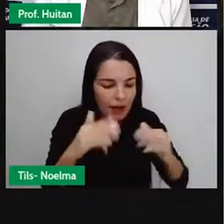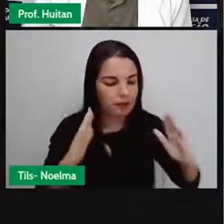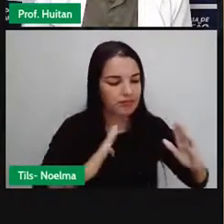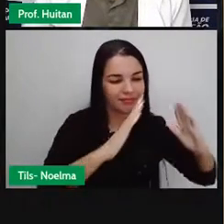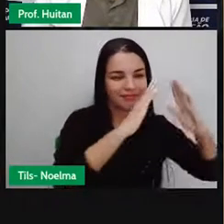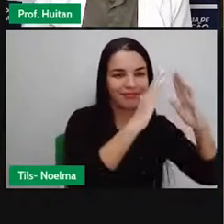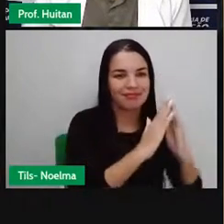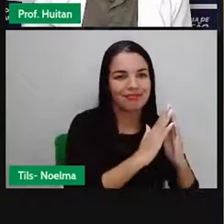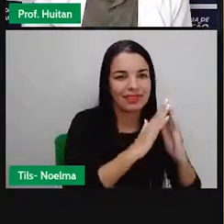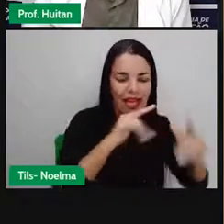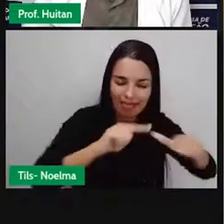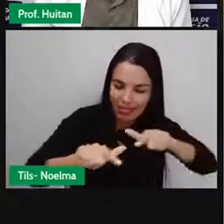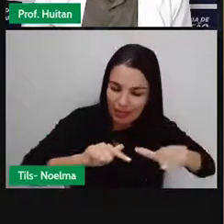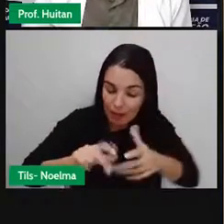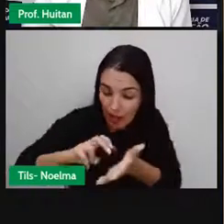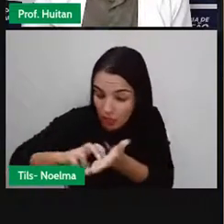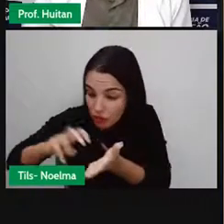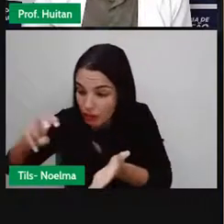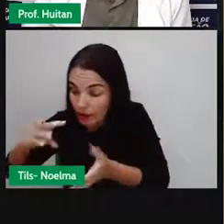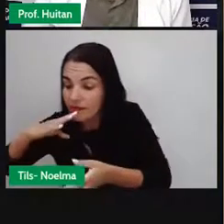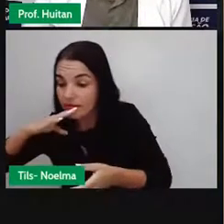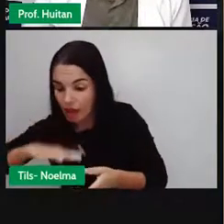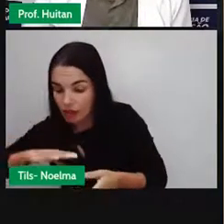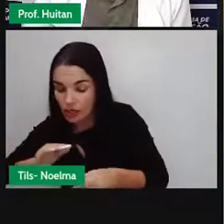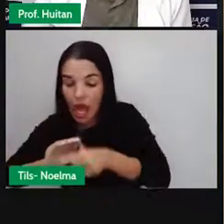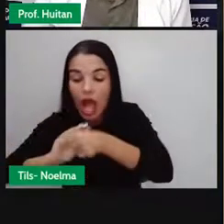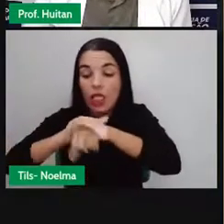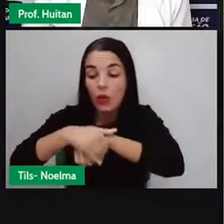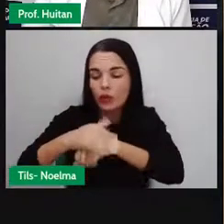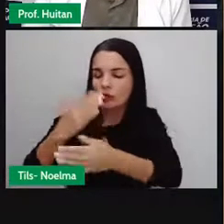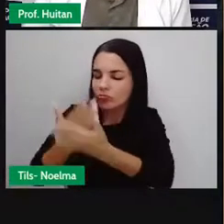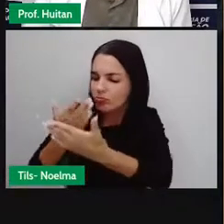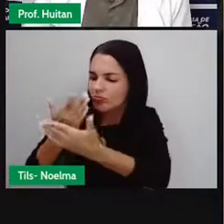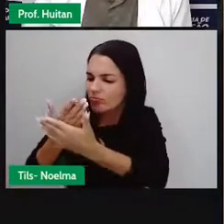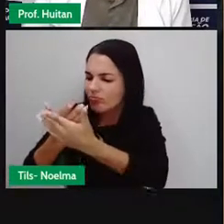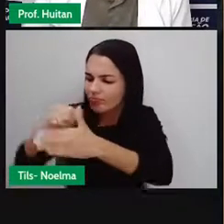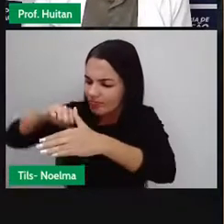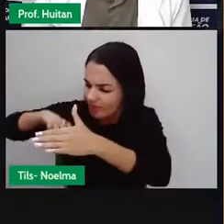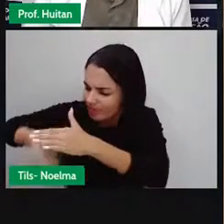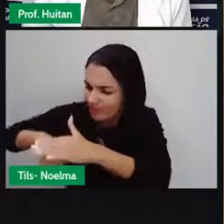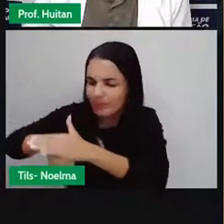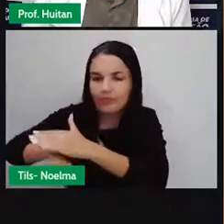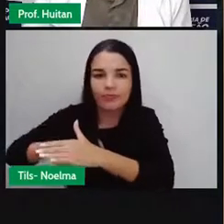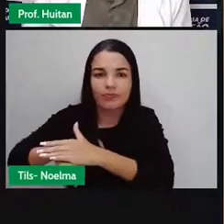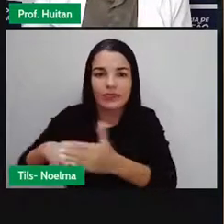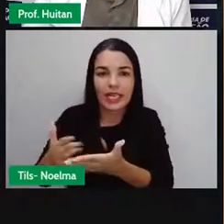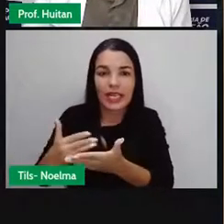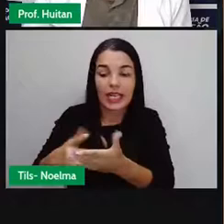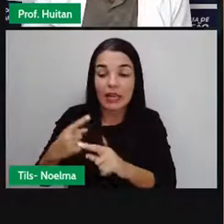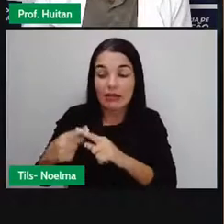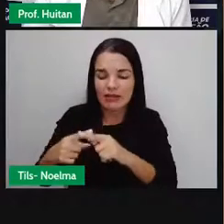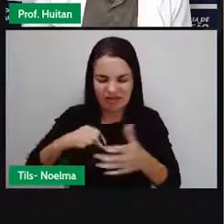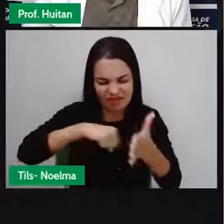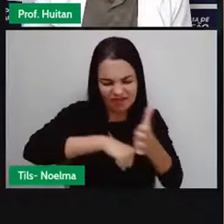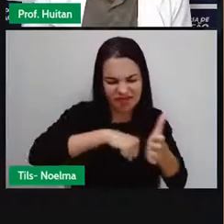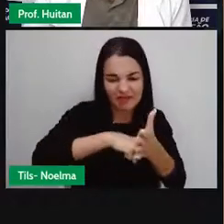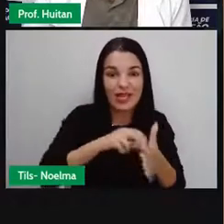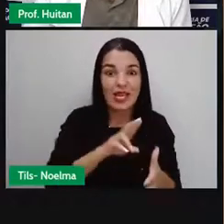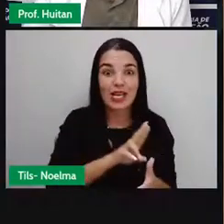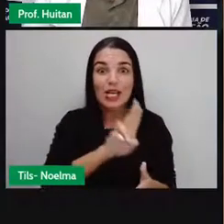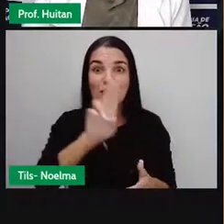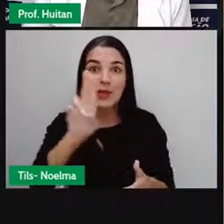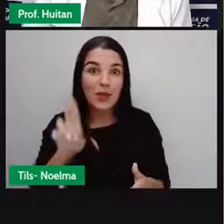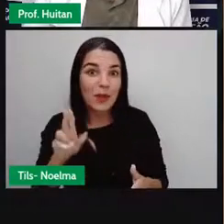2 minutos. Trabalhava de manhã e à tarde, e à noite se dedicava aos livros. Devido ao empenho, o nome dele no listão